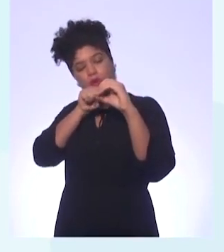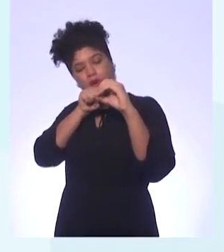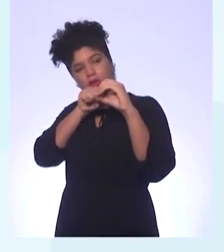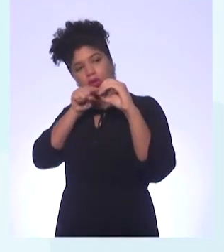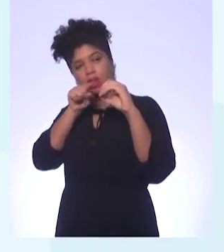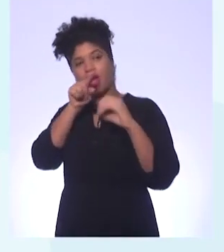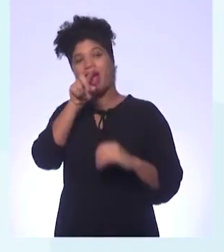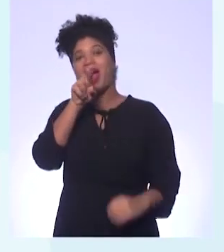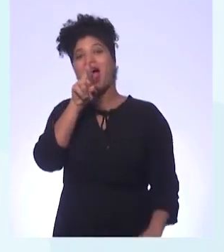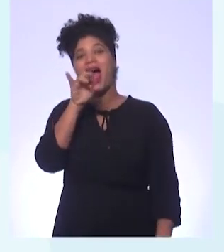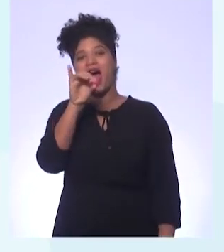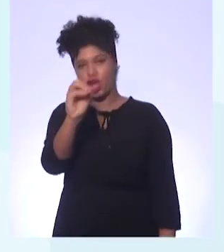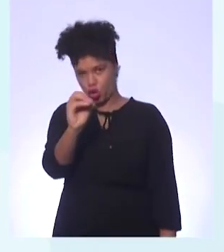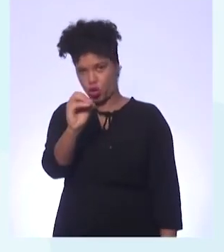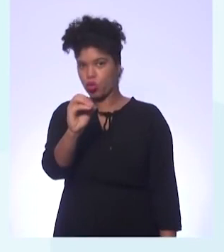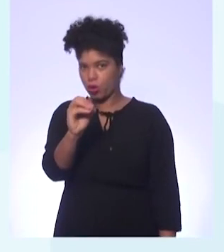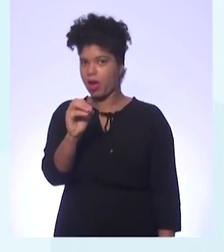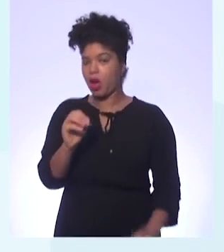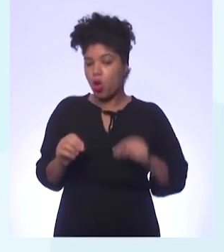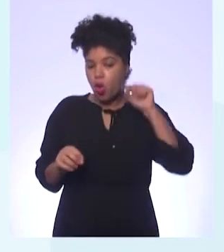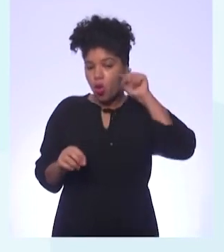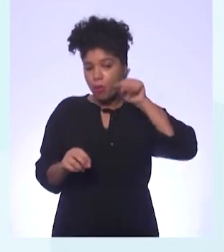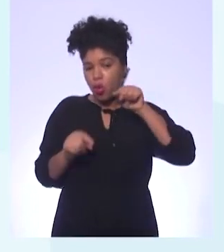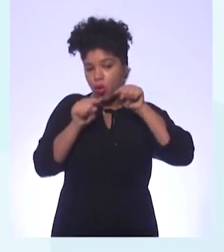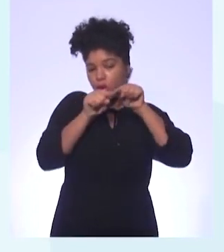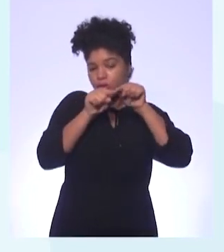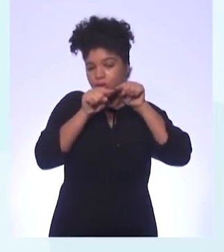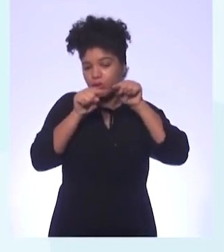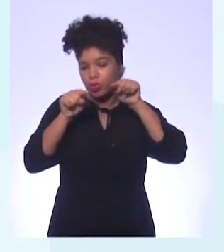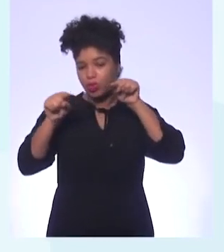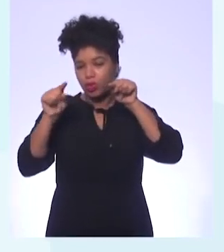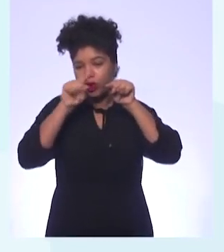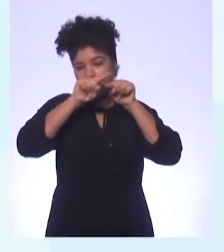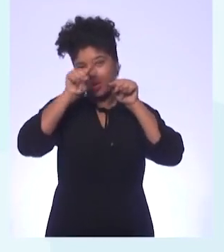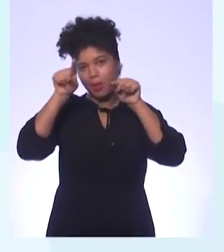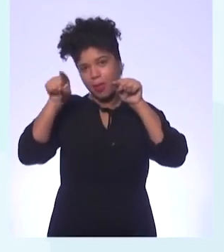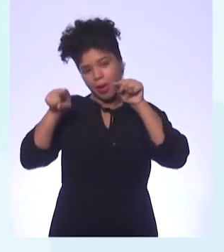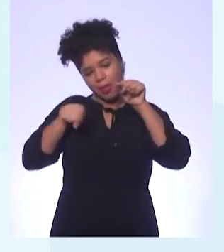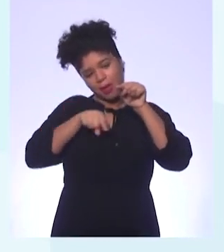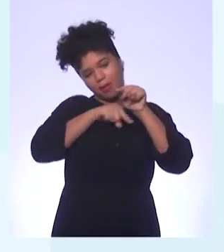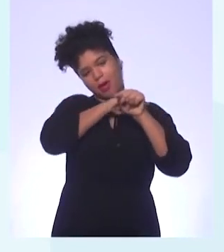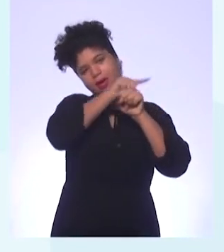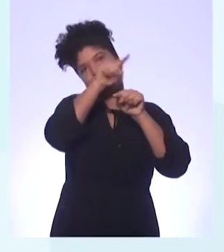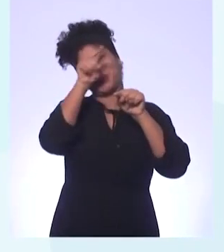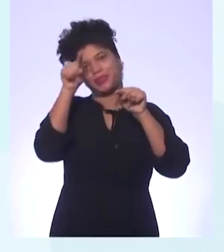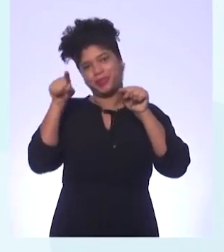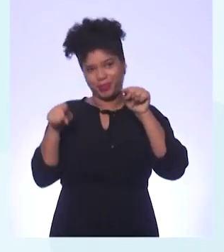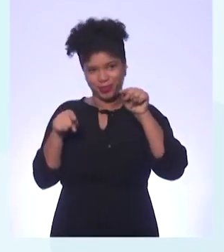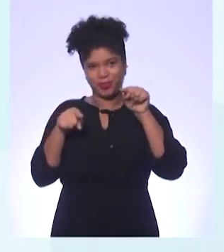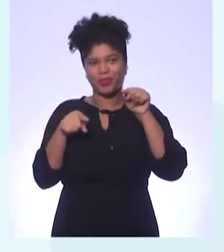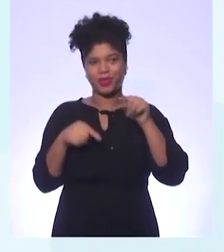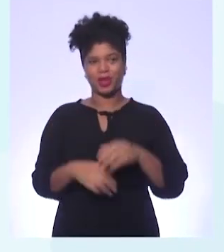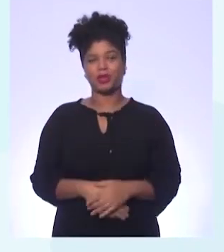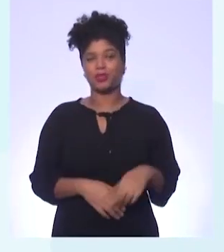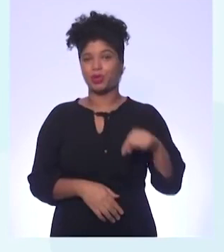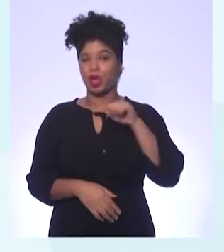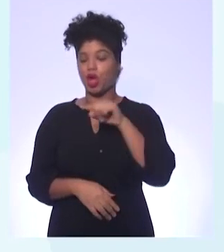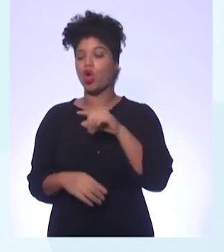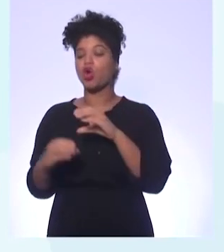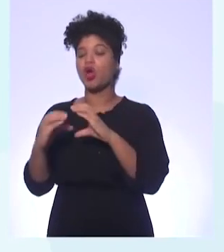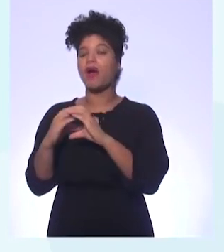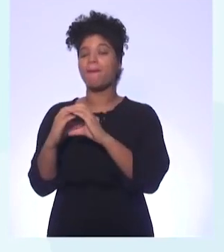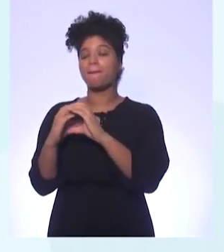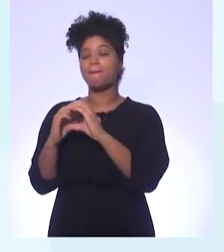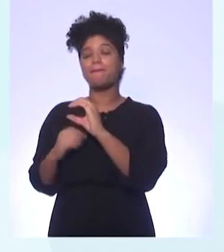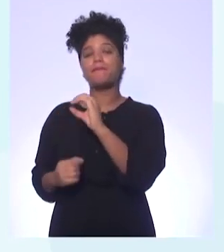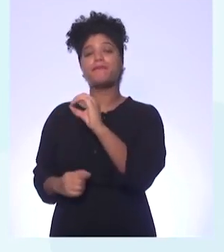bom? Muito bem. Aí ele fala que a roda menor, tem a outra rodinha aqui, tem 15 centímetros de raio. Então, em qualquer ponto aqui,